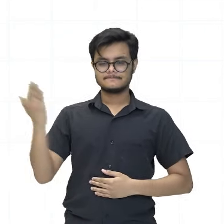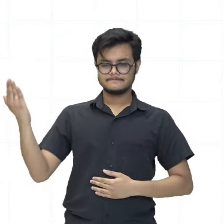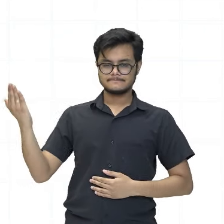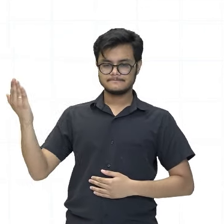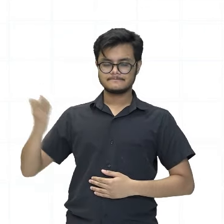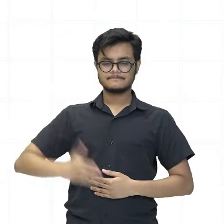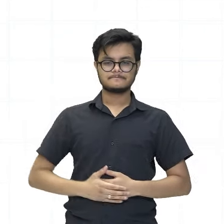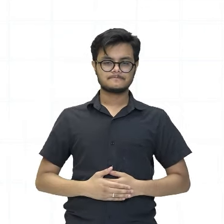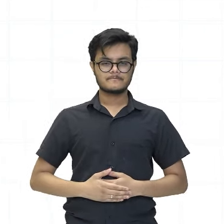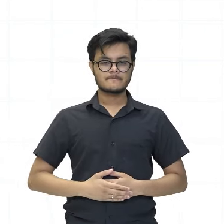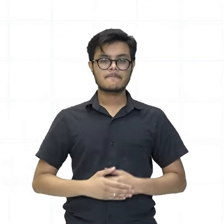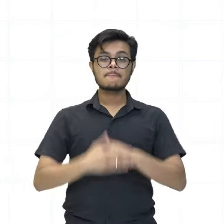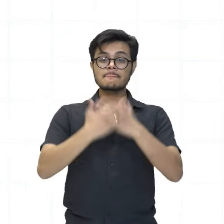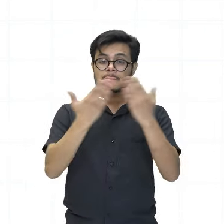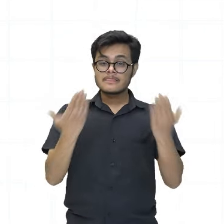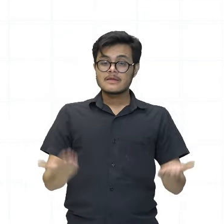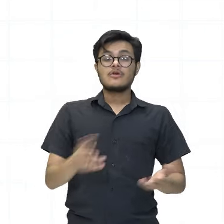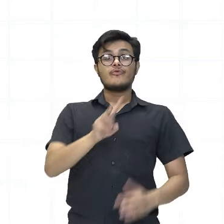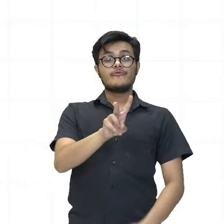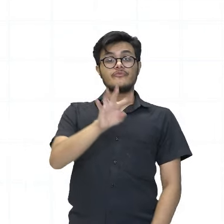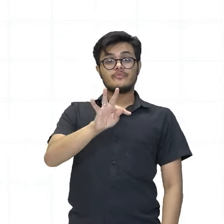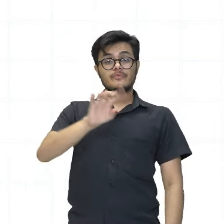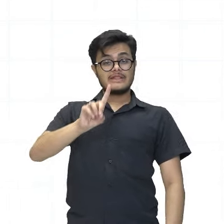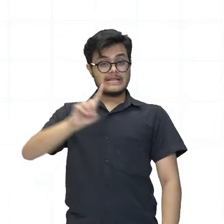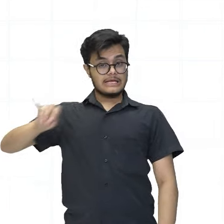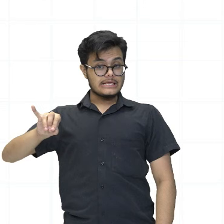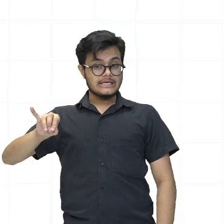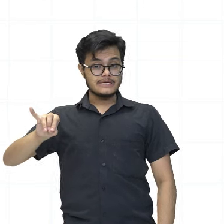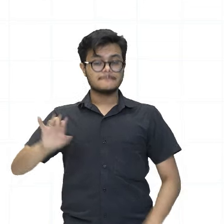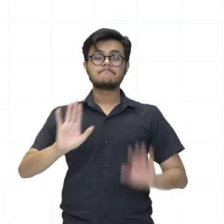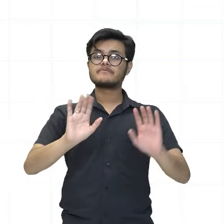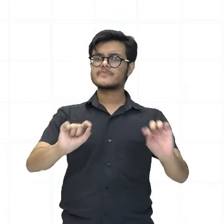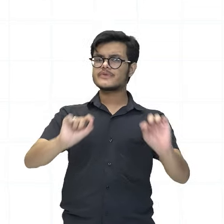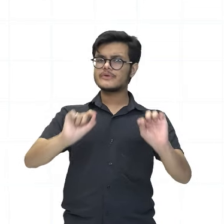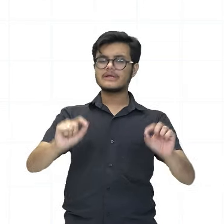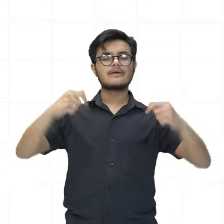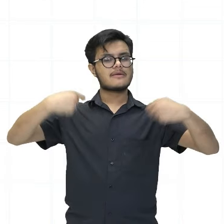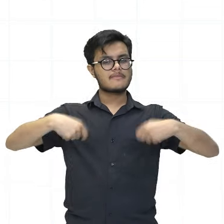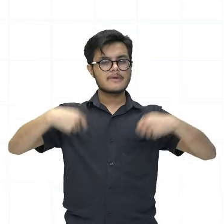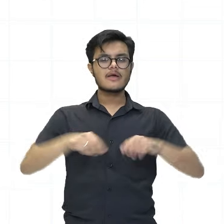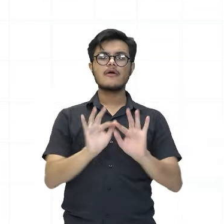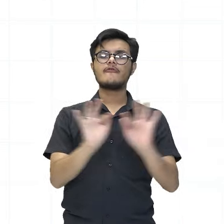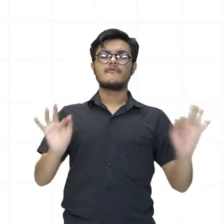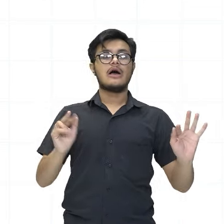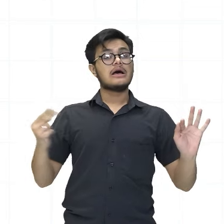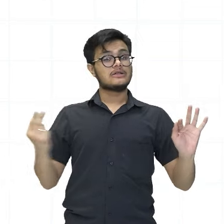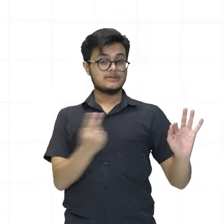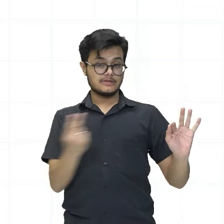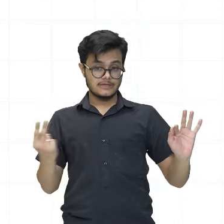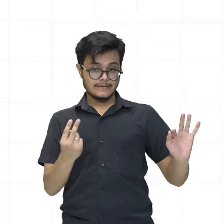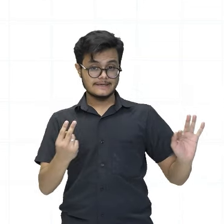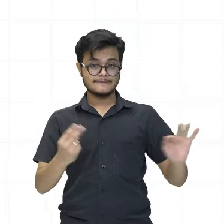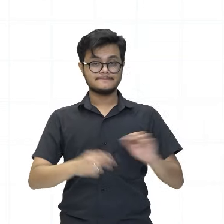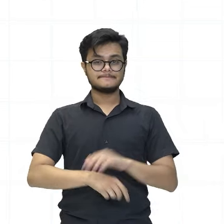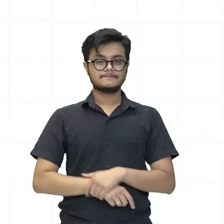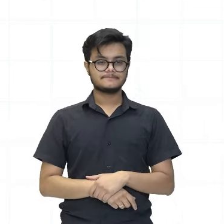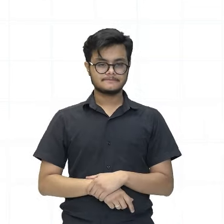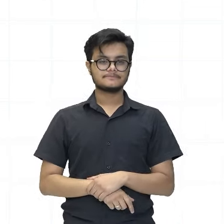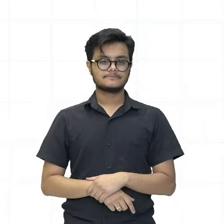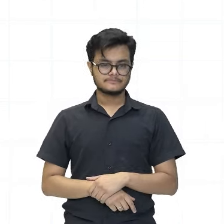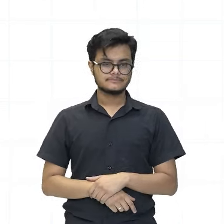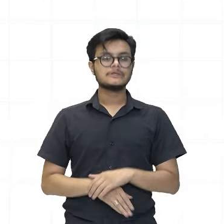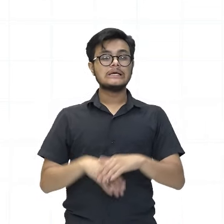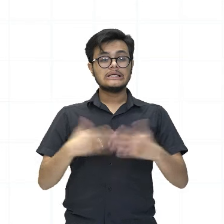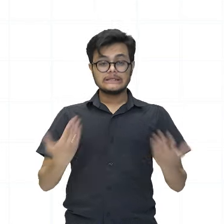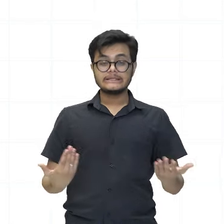verbo transitivo direto e indireto o verbo transitivo direto e indireto que é o vtdi